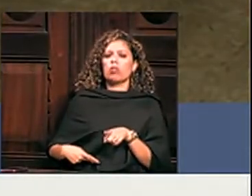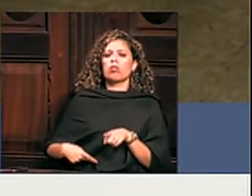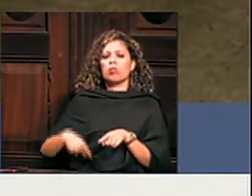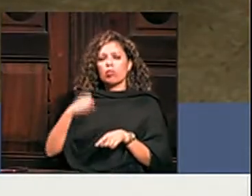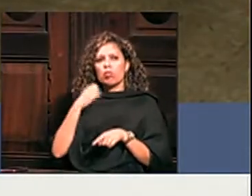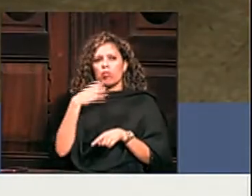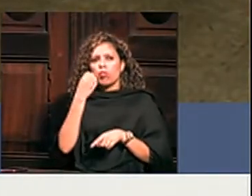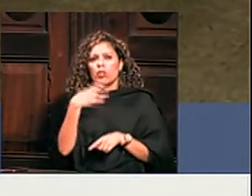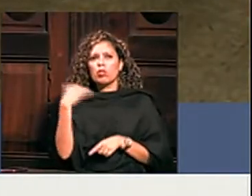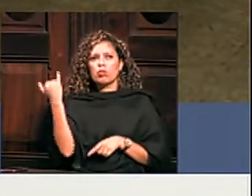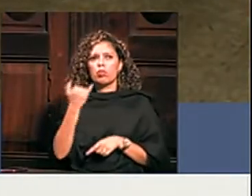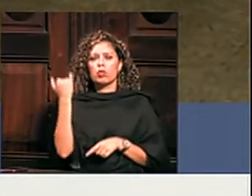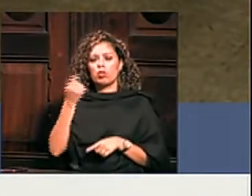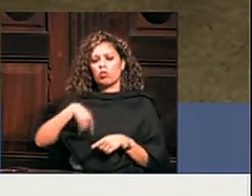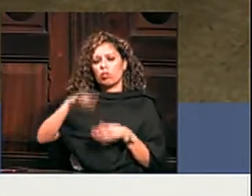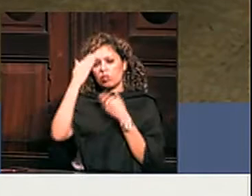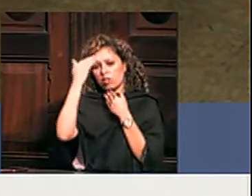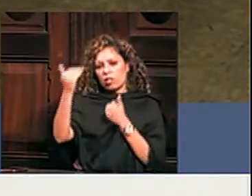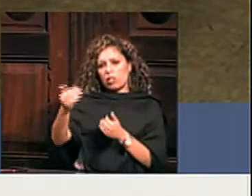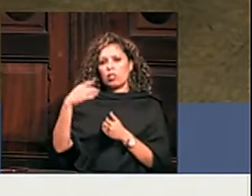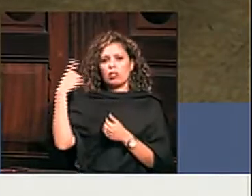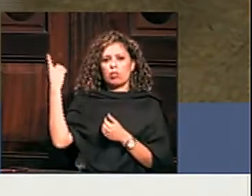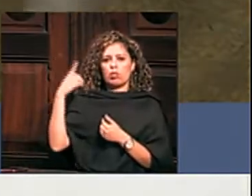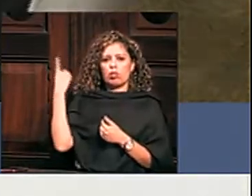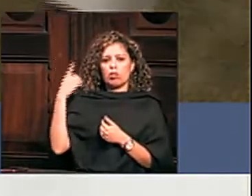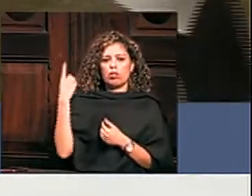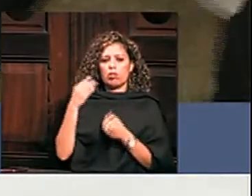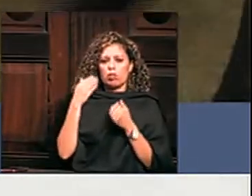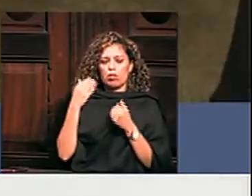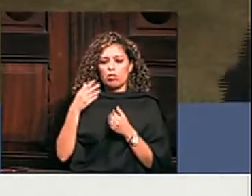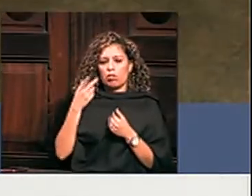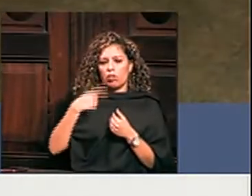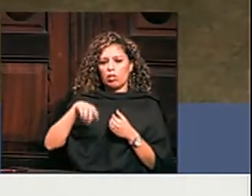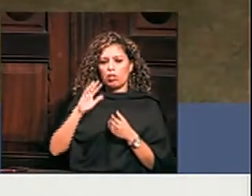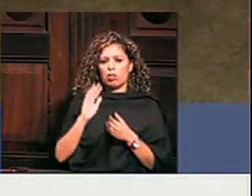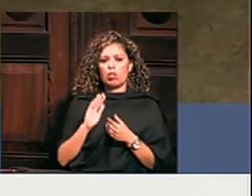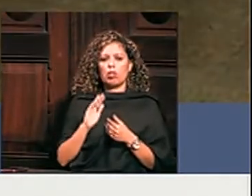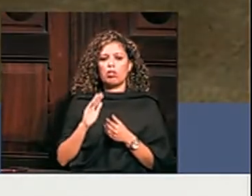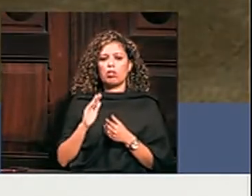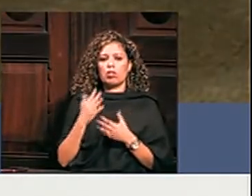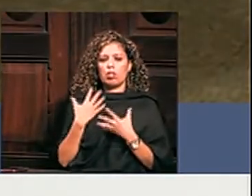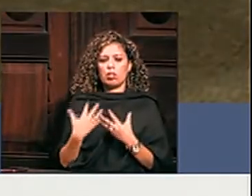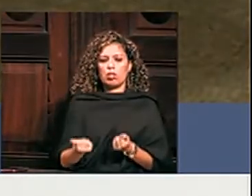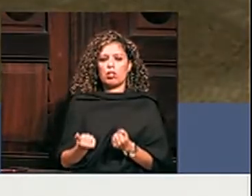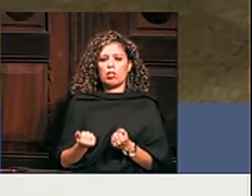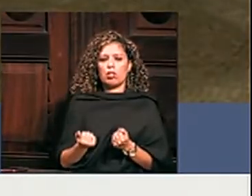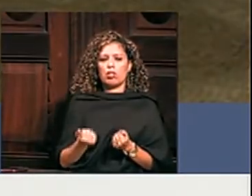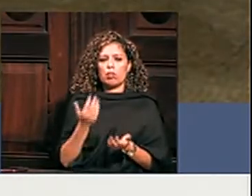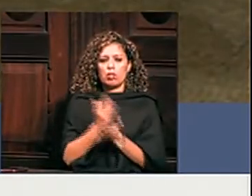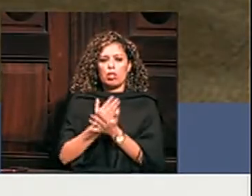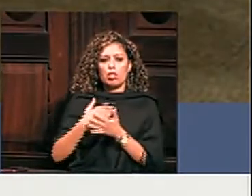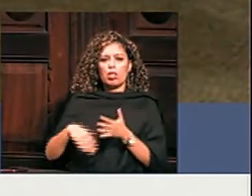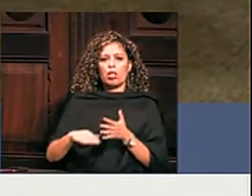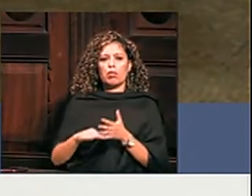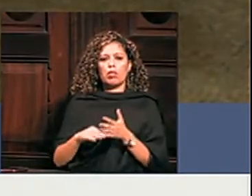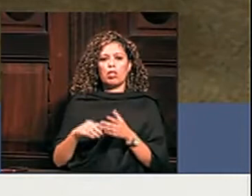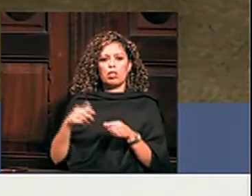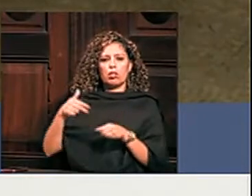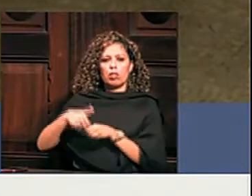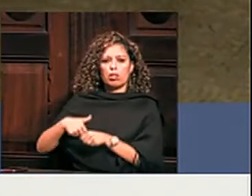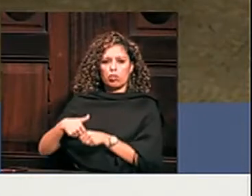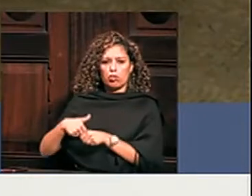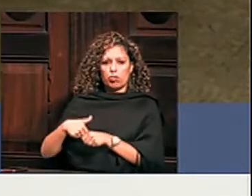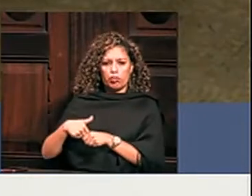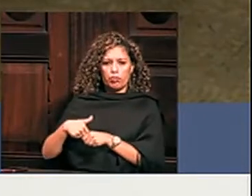Então, agradecer aos senhores deputados e declarar aqui o nosso voto sim à redução do diesel. E o avanço